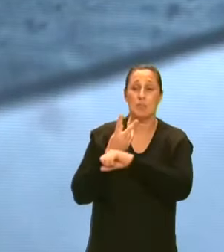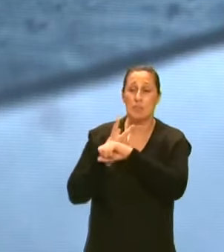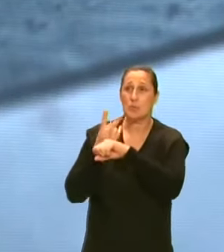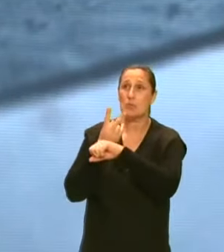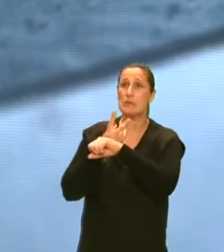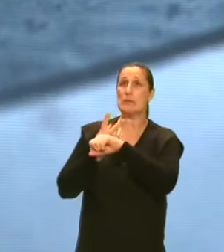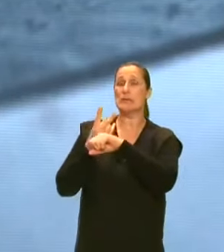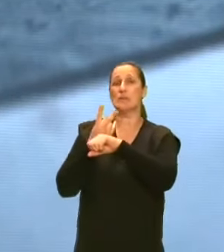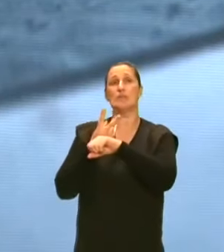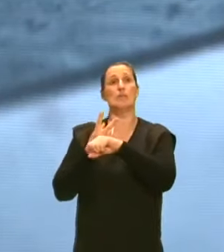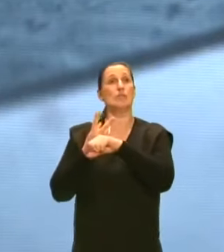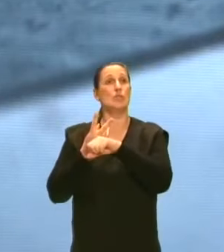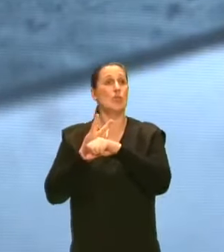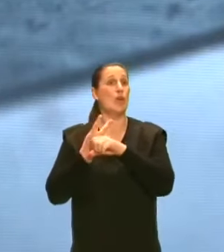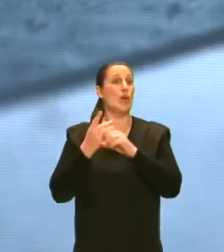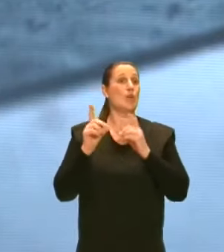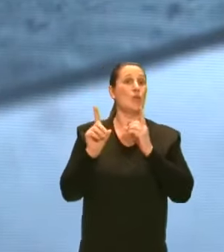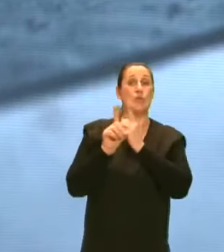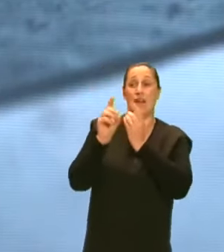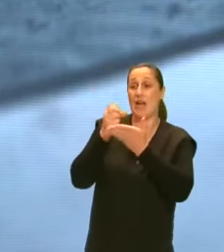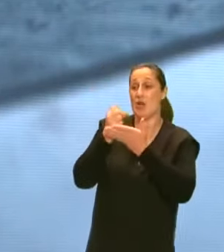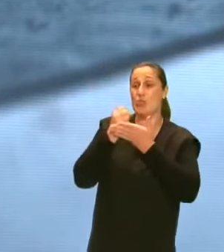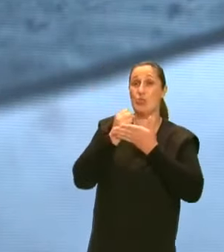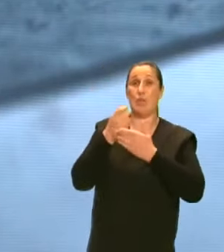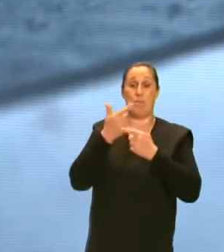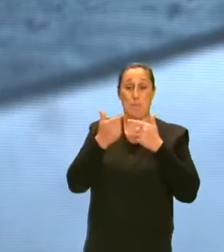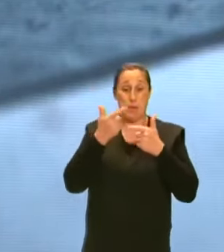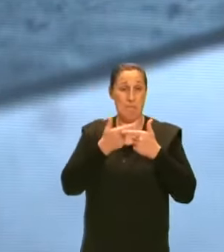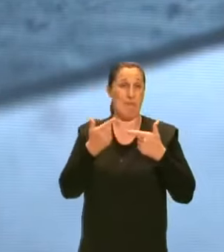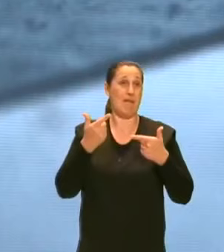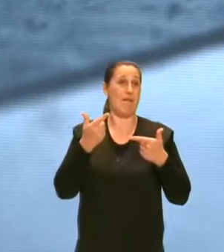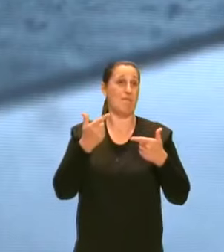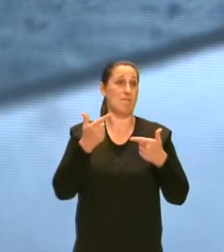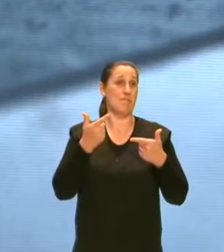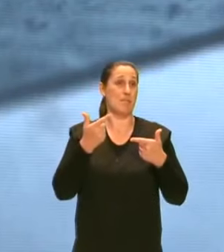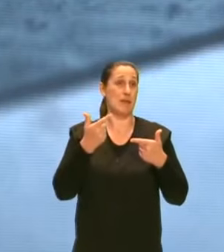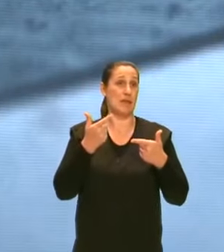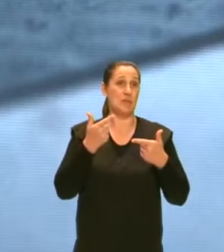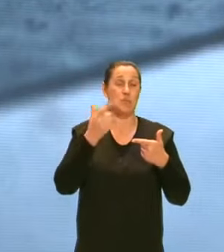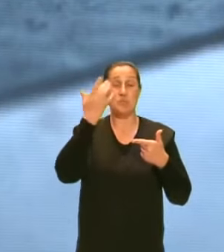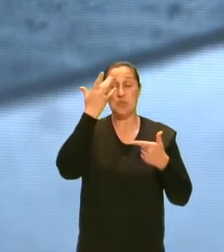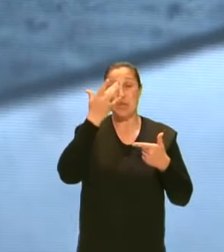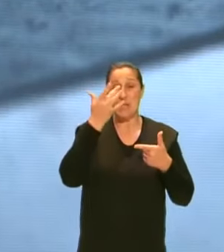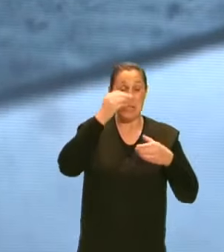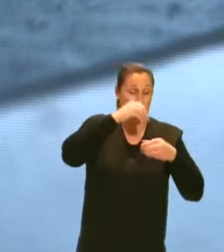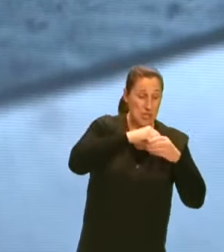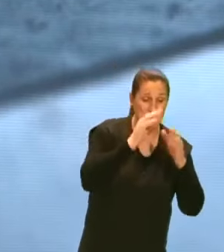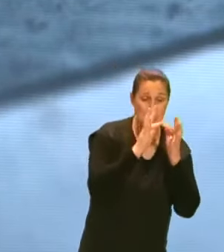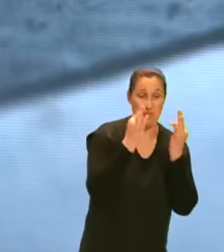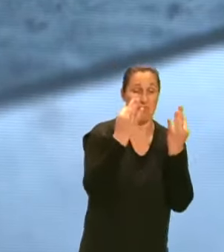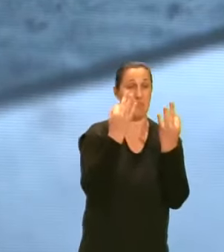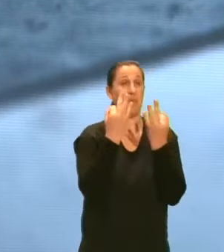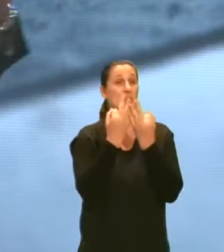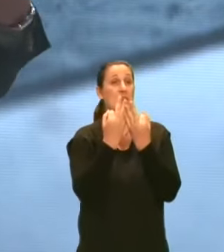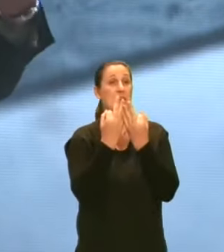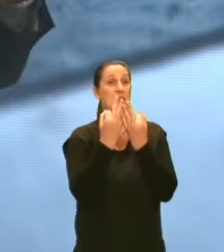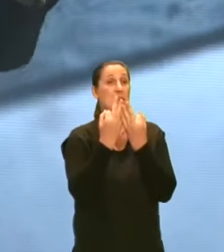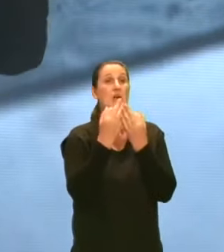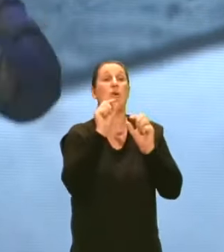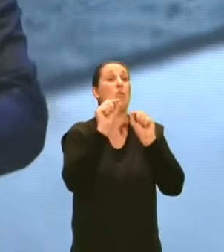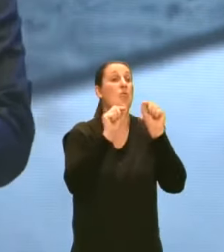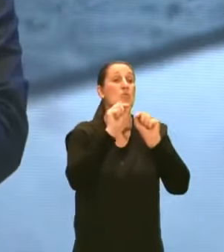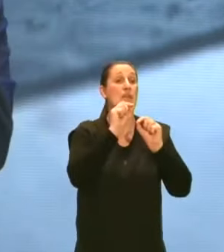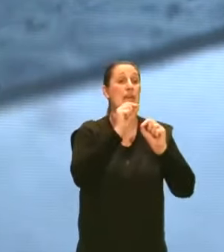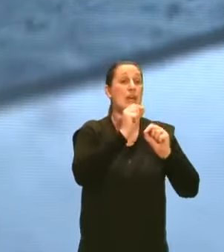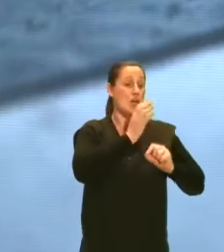algum problema que ele estava passando. Alguma situação na sua família, a gente não sabe o que estava se